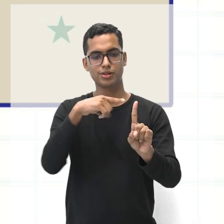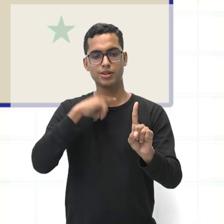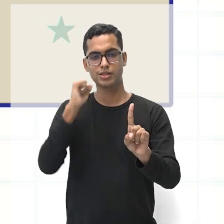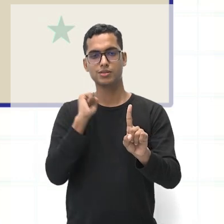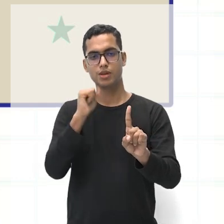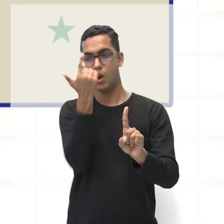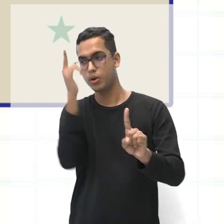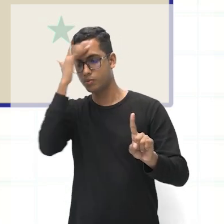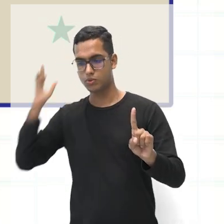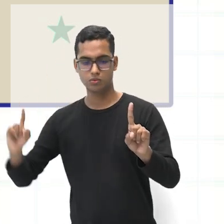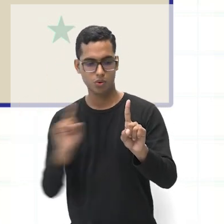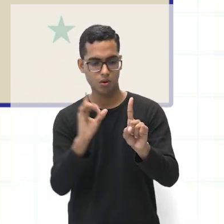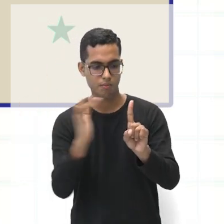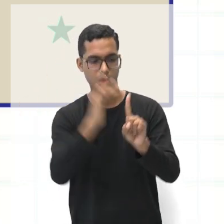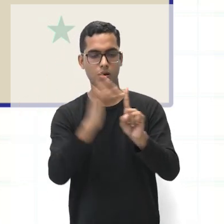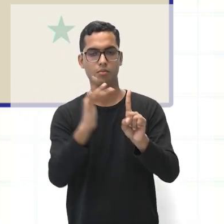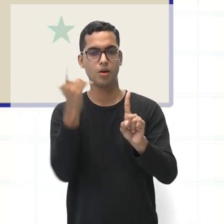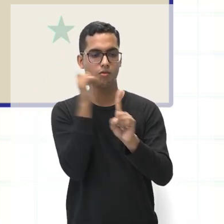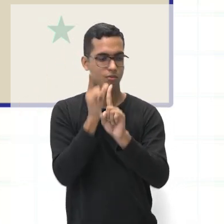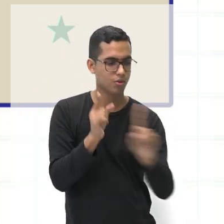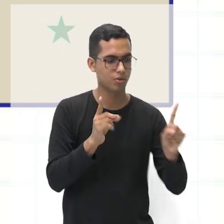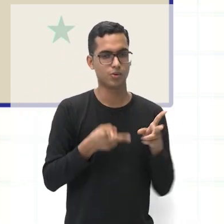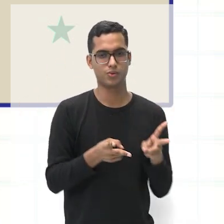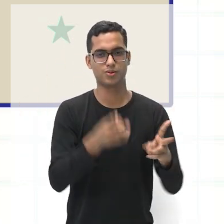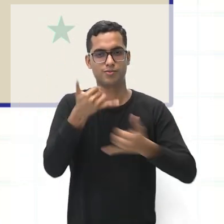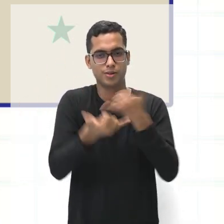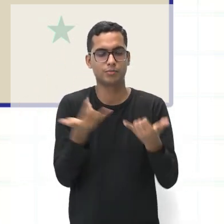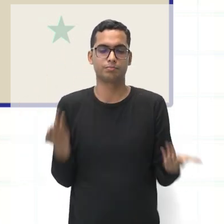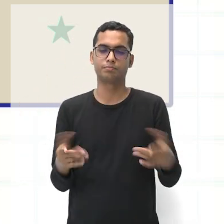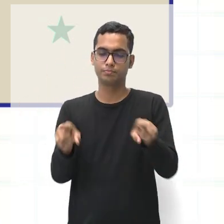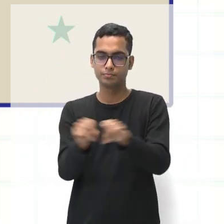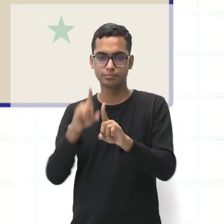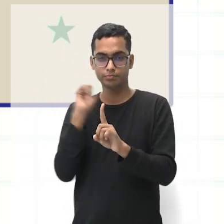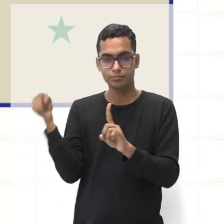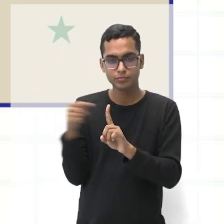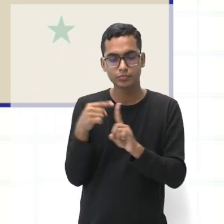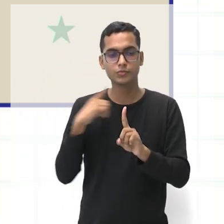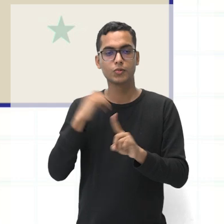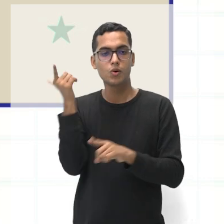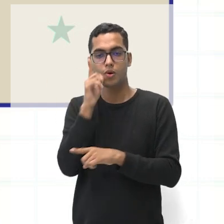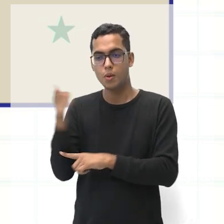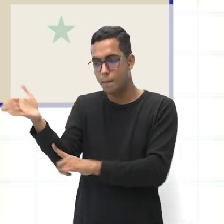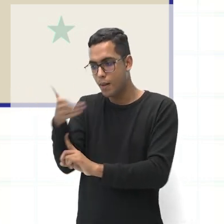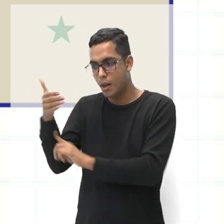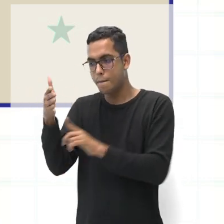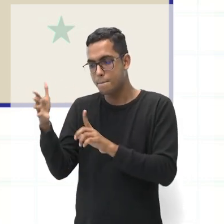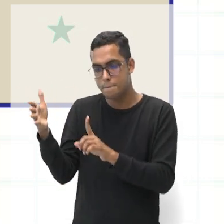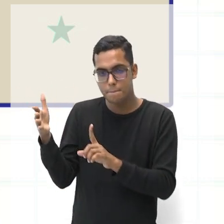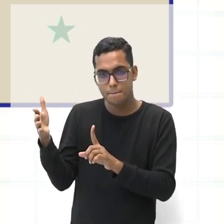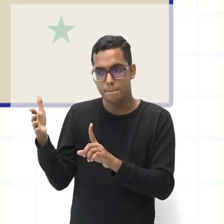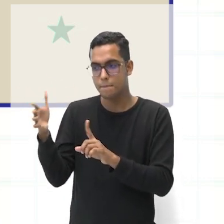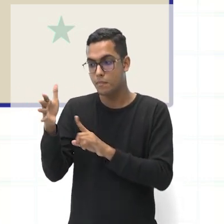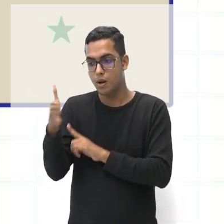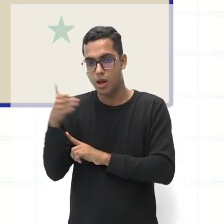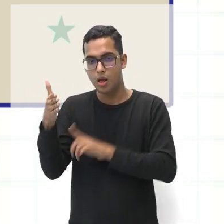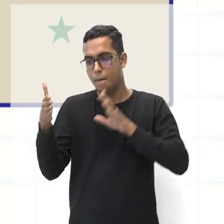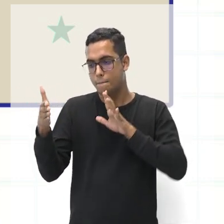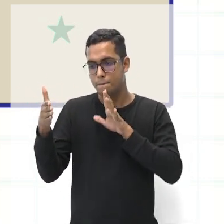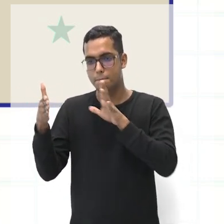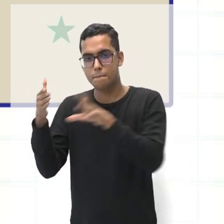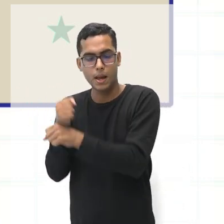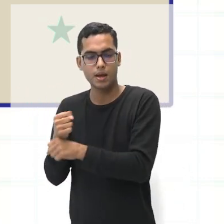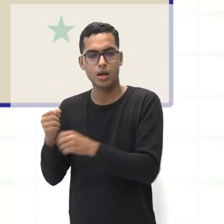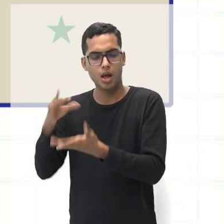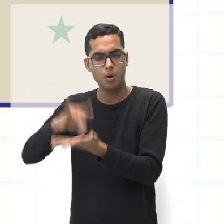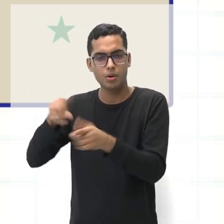Cabe ressaltar que a meta é roubar o objeto adversário sem deixar de proteger o seu, né? Valendo-se aí do princípio de ataque